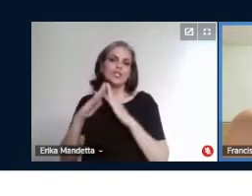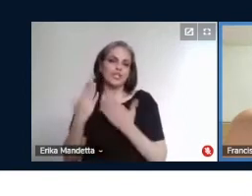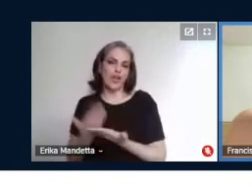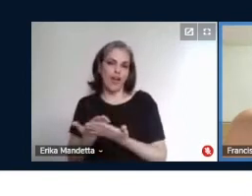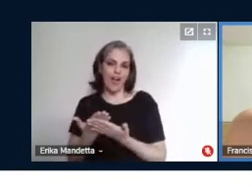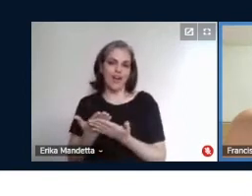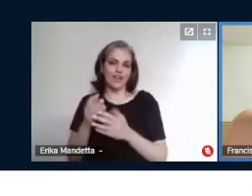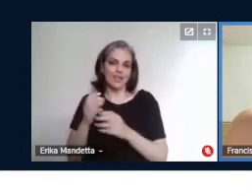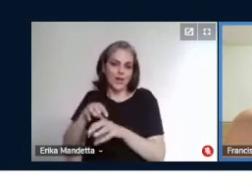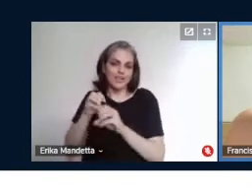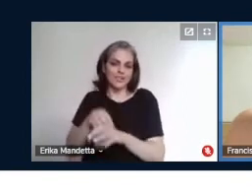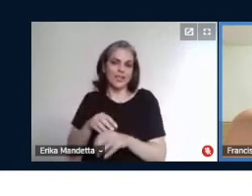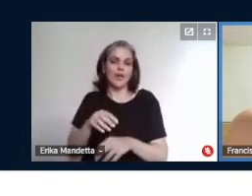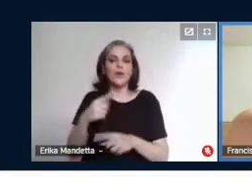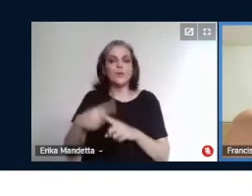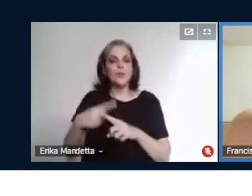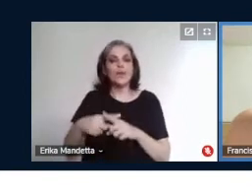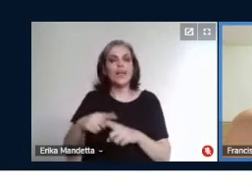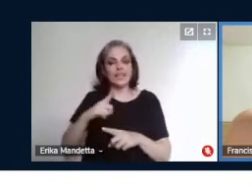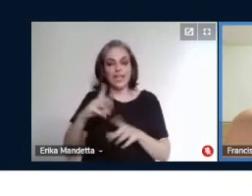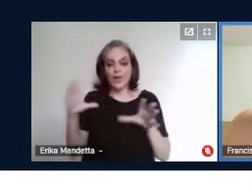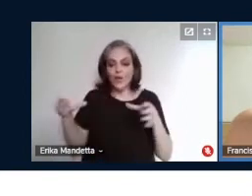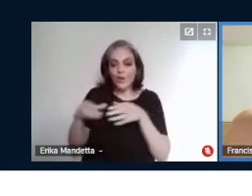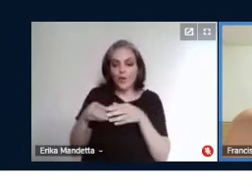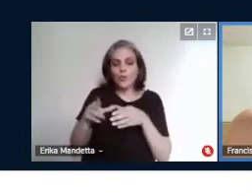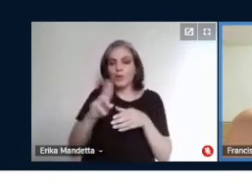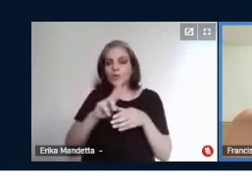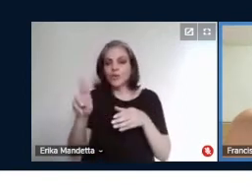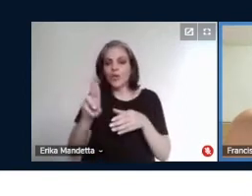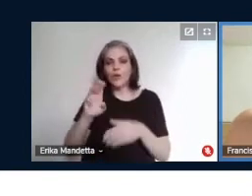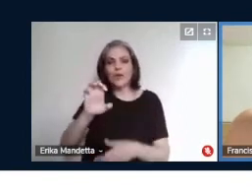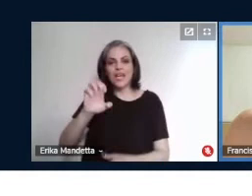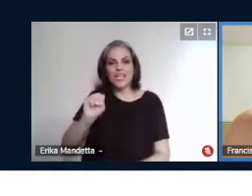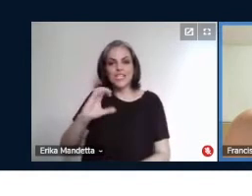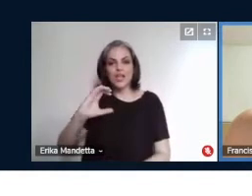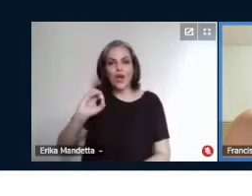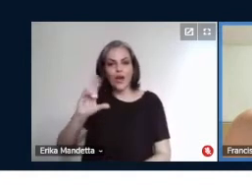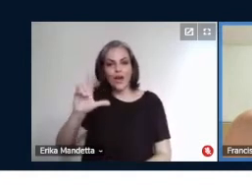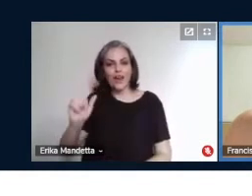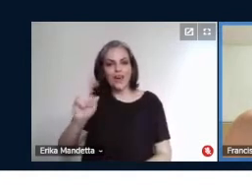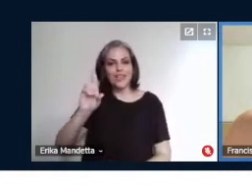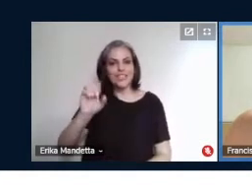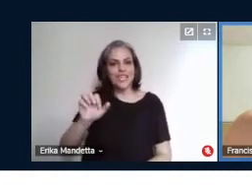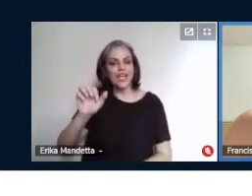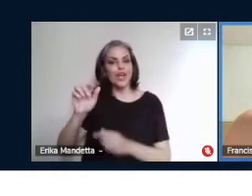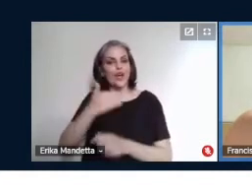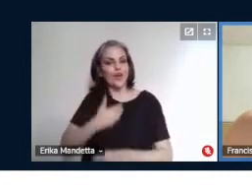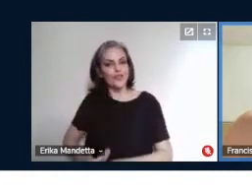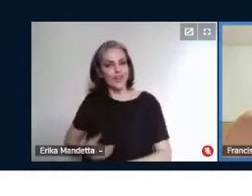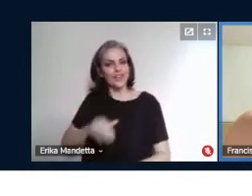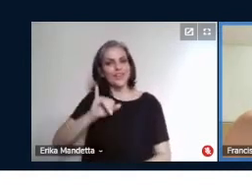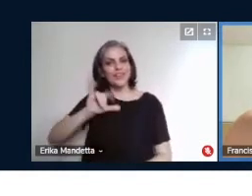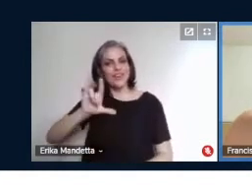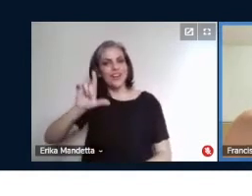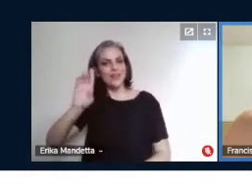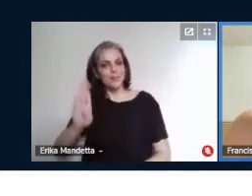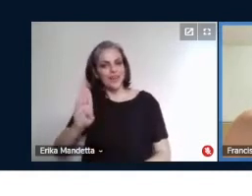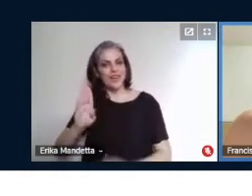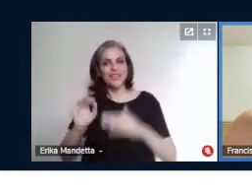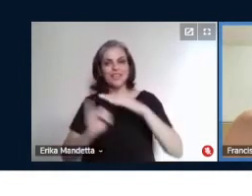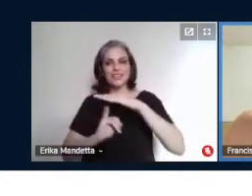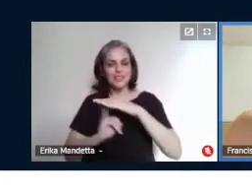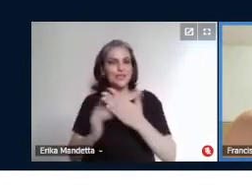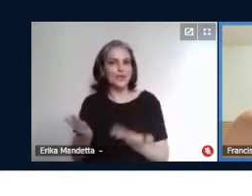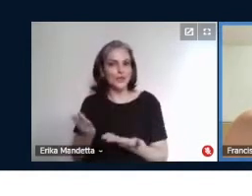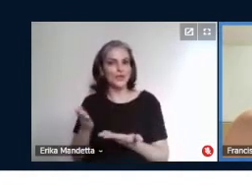as escolas de governo, que são o ILB, Instituto Legislativo Brasileiro, no Senado, nós temos o